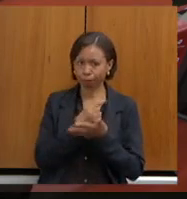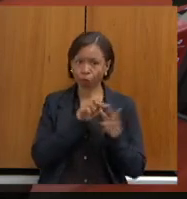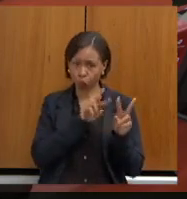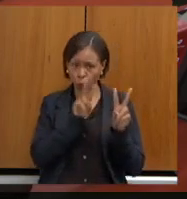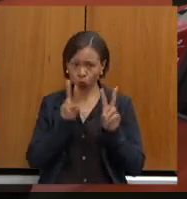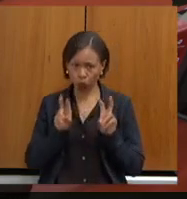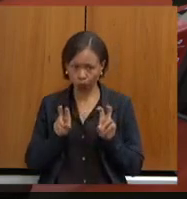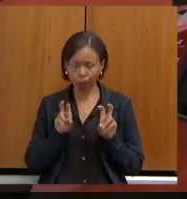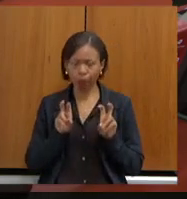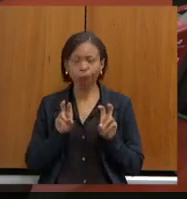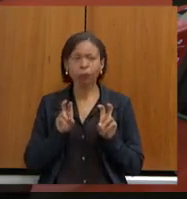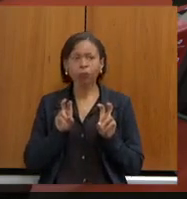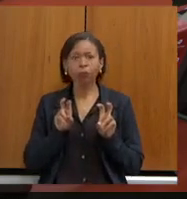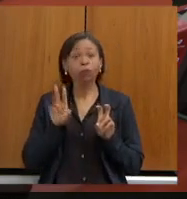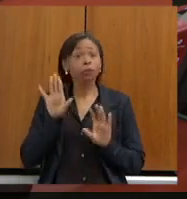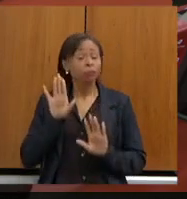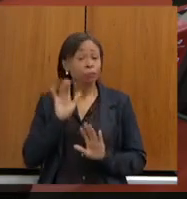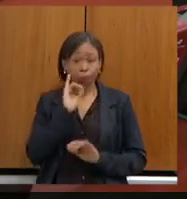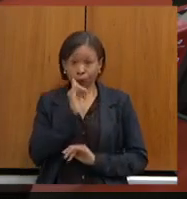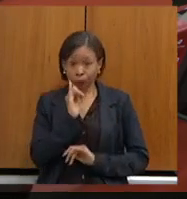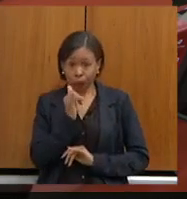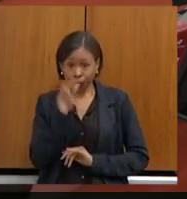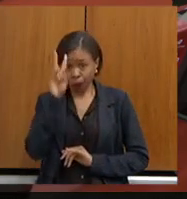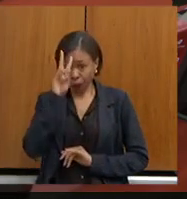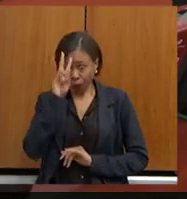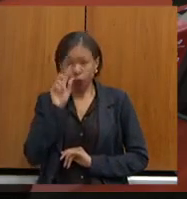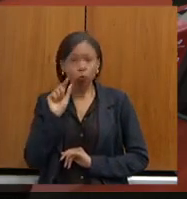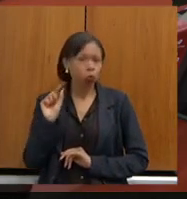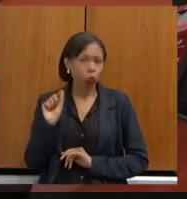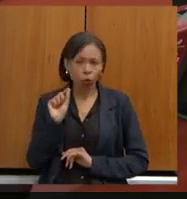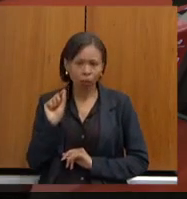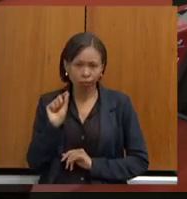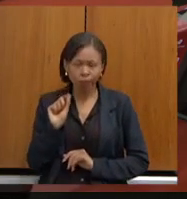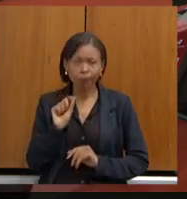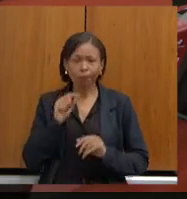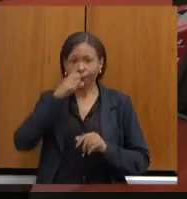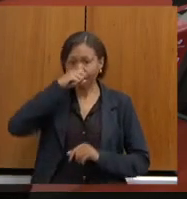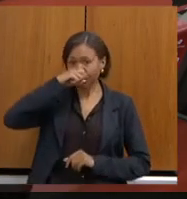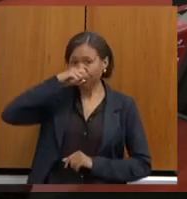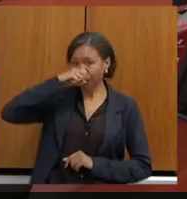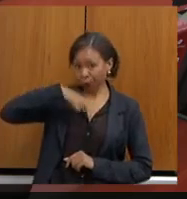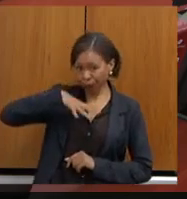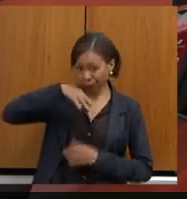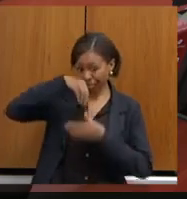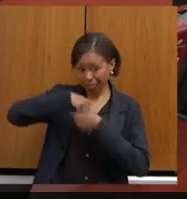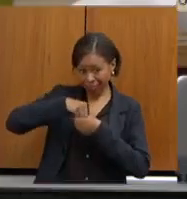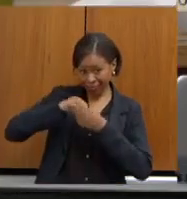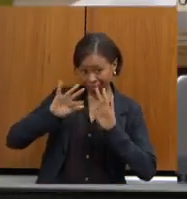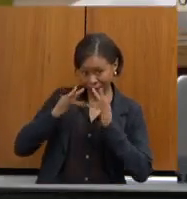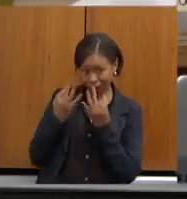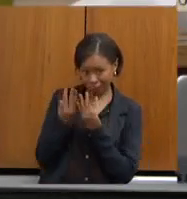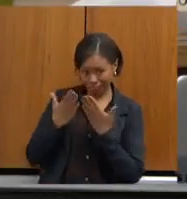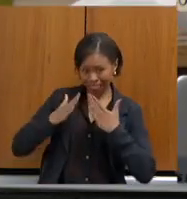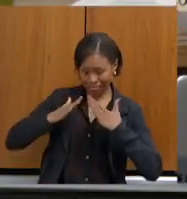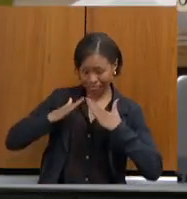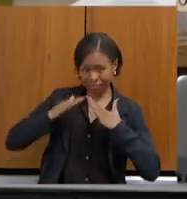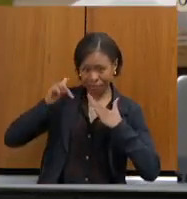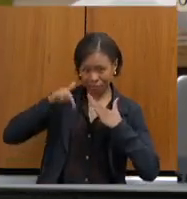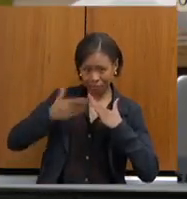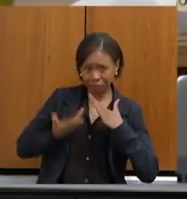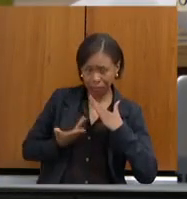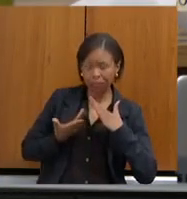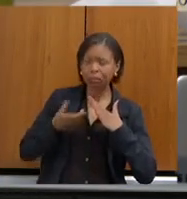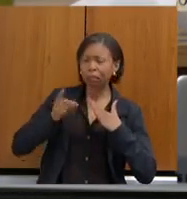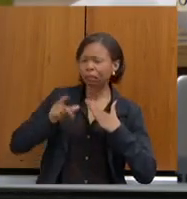é lembrar os senhores que a questão da violência doméstica e ela é um problema antigo né que ela vem sendo